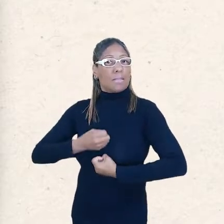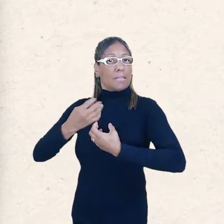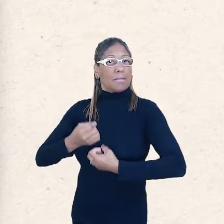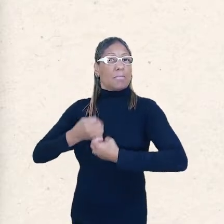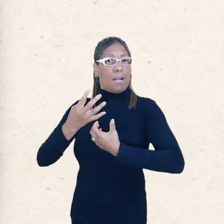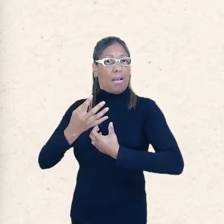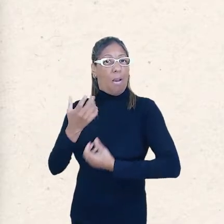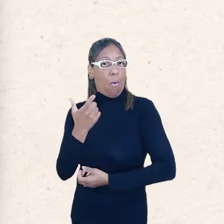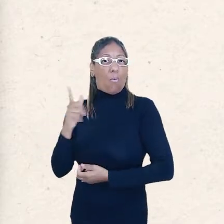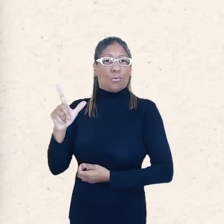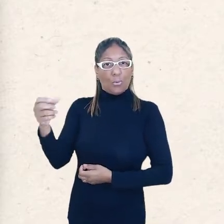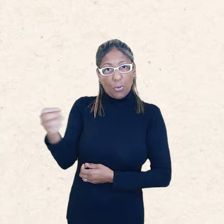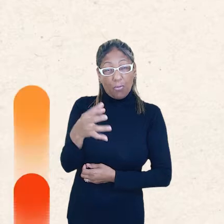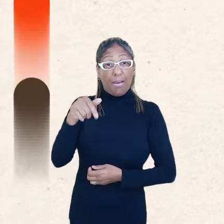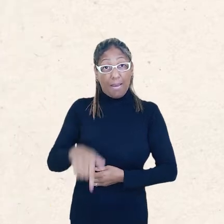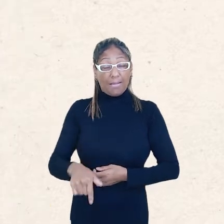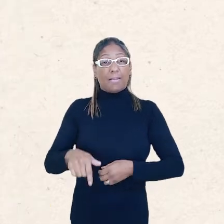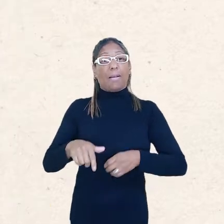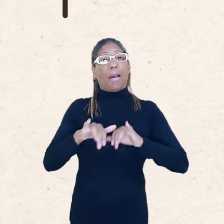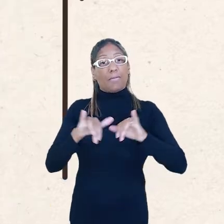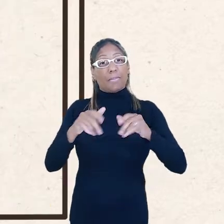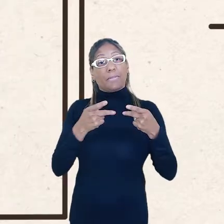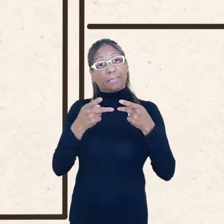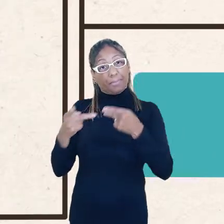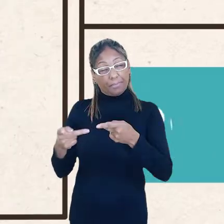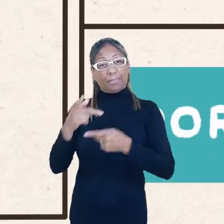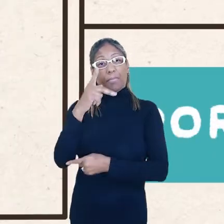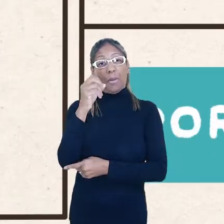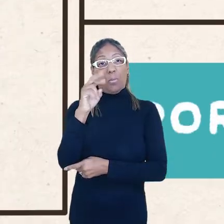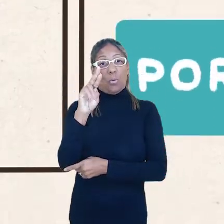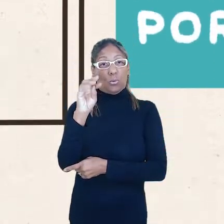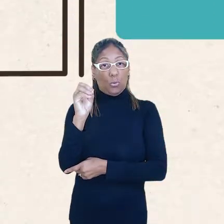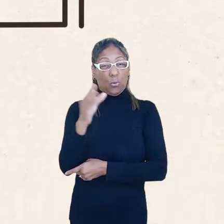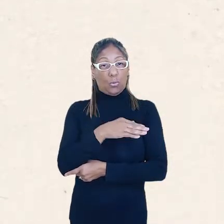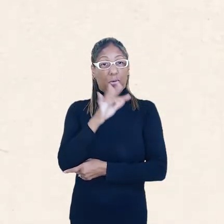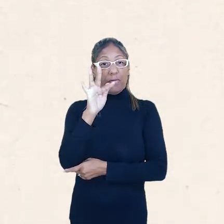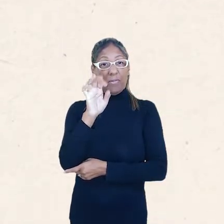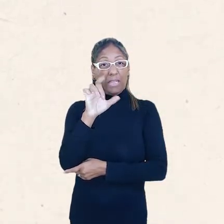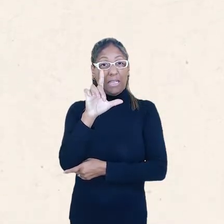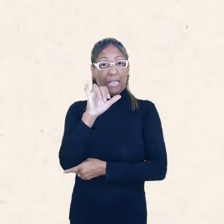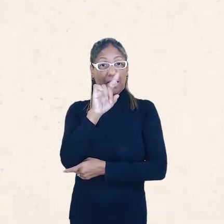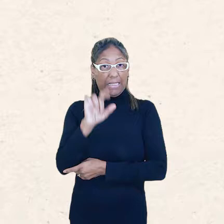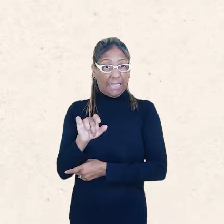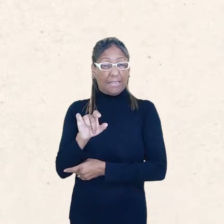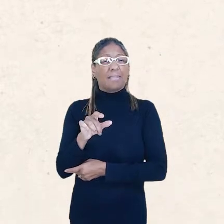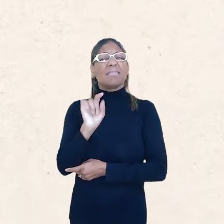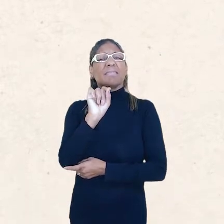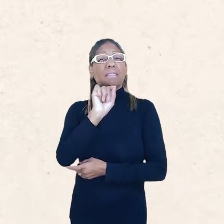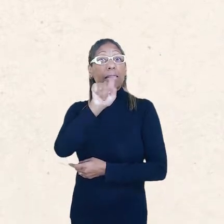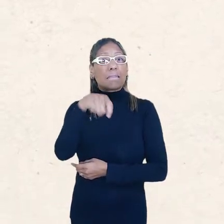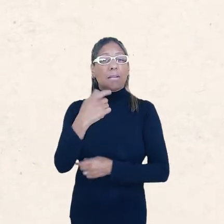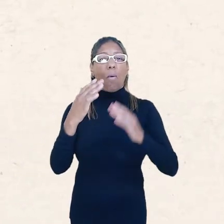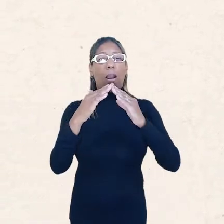possa inspirar outras iniciativas. Nesta edição, visitamos a cidade de Porto Feliz, conhecida como a Terra das